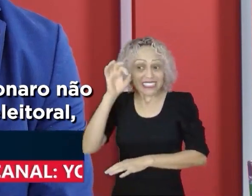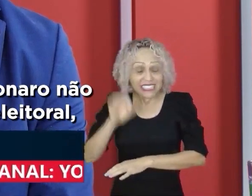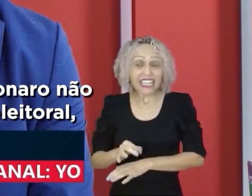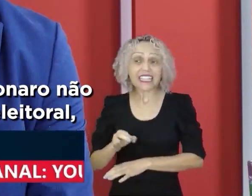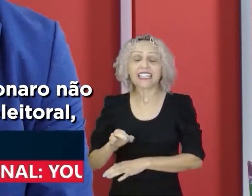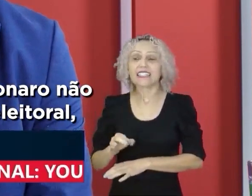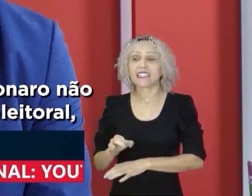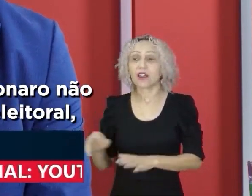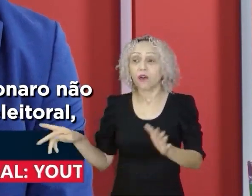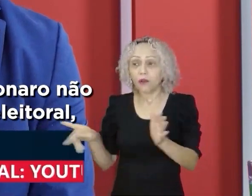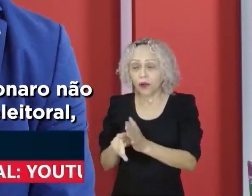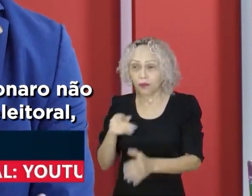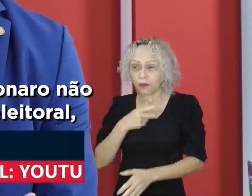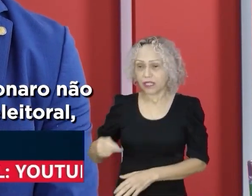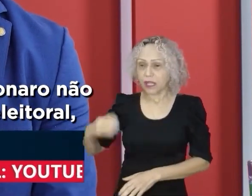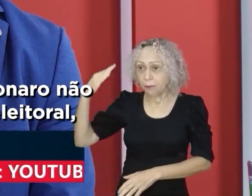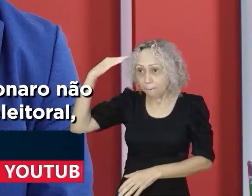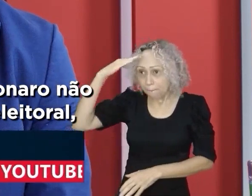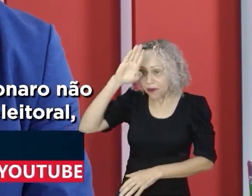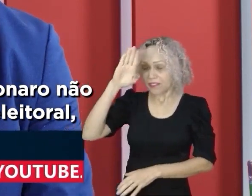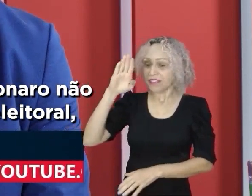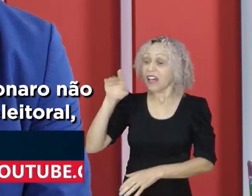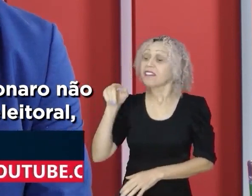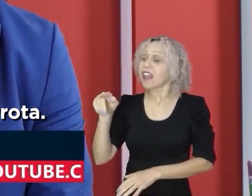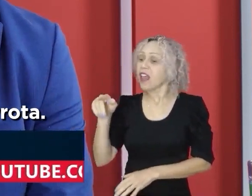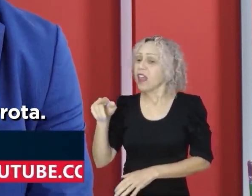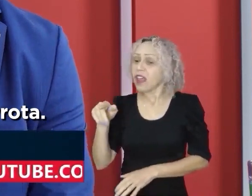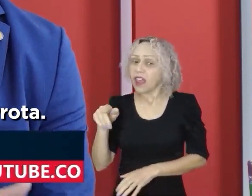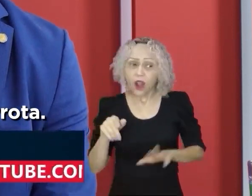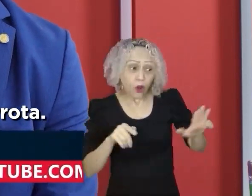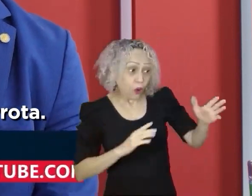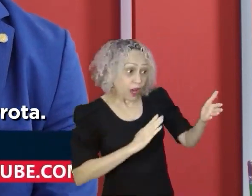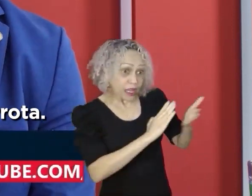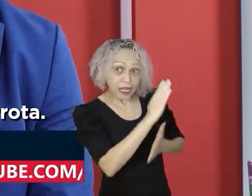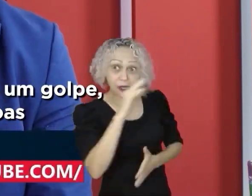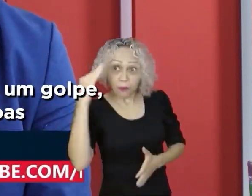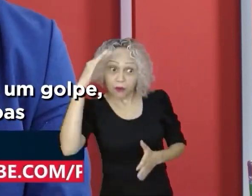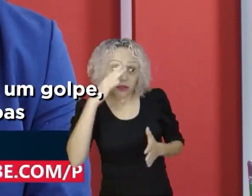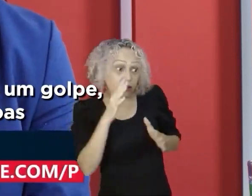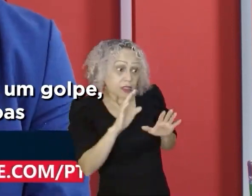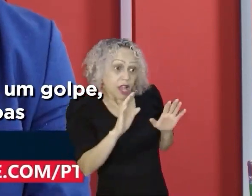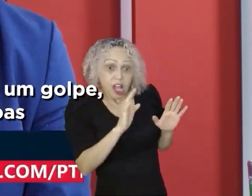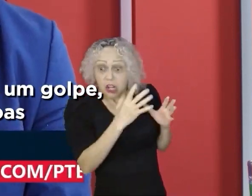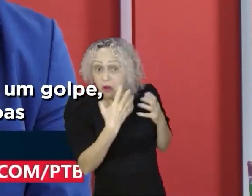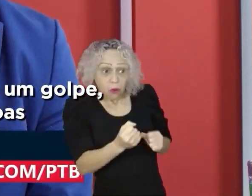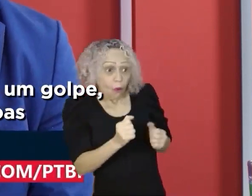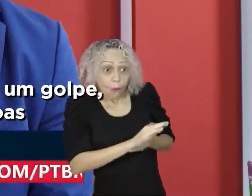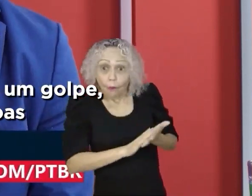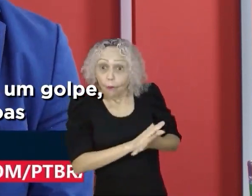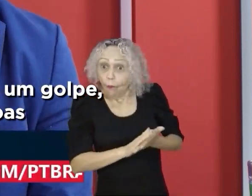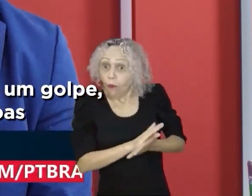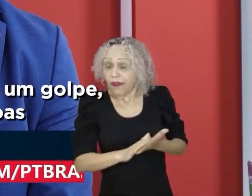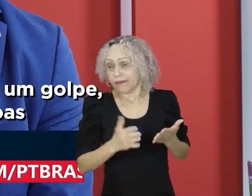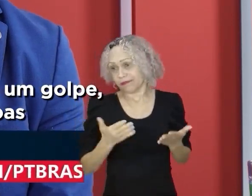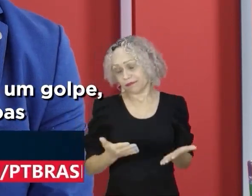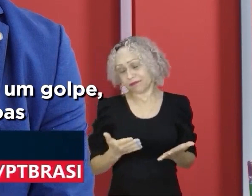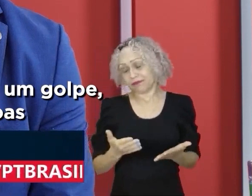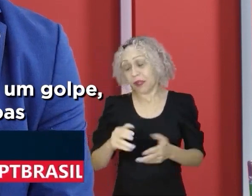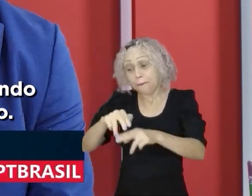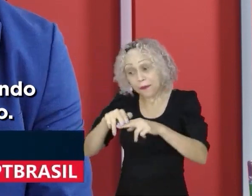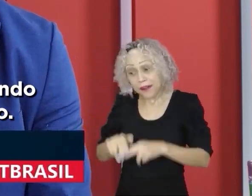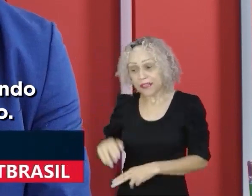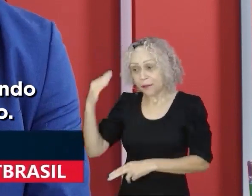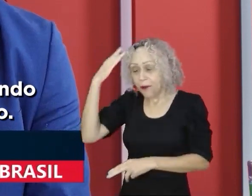próprio presidente Bolsonaro não reconheceu o resultado eleitoral, não reconheceu a derrota. Por isso que ele estimulava um golpe, incentivava